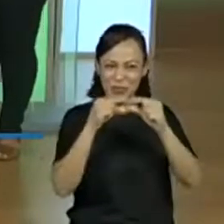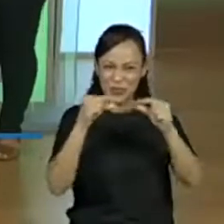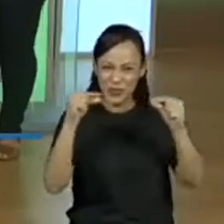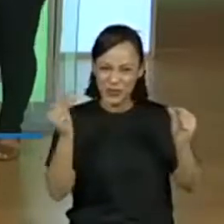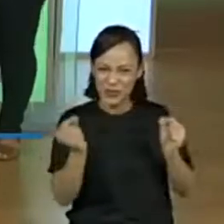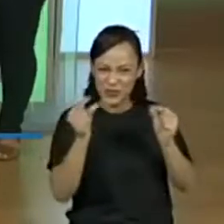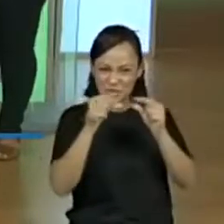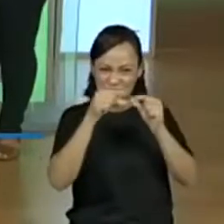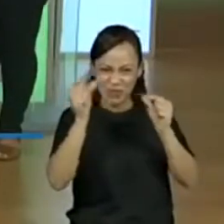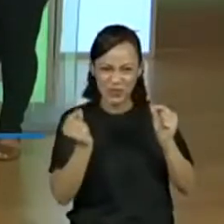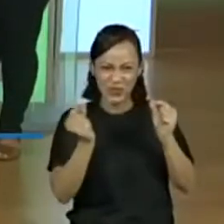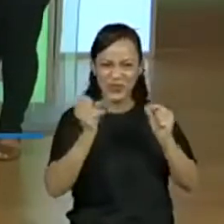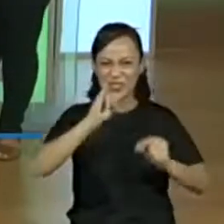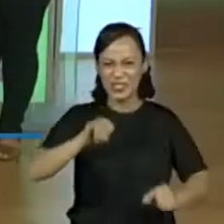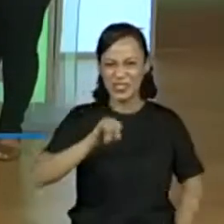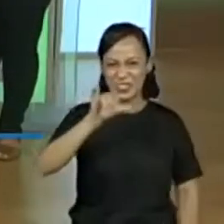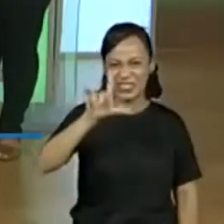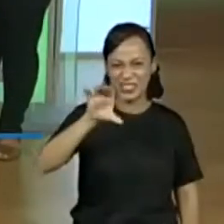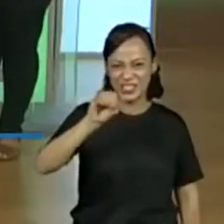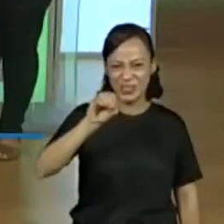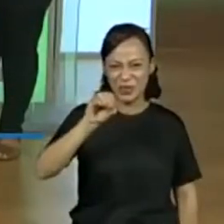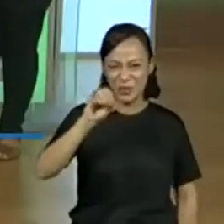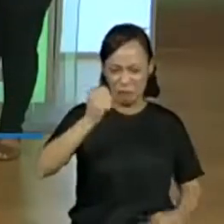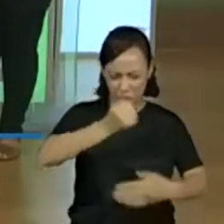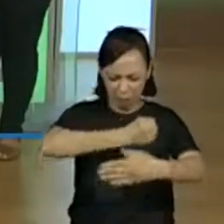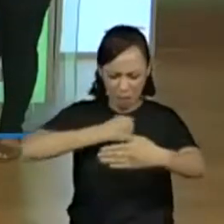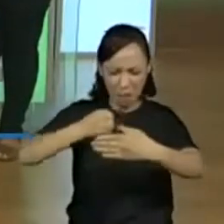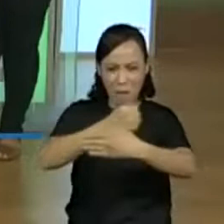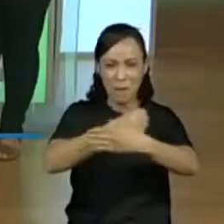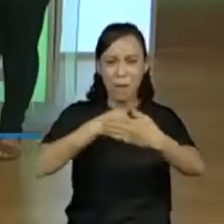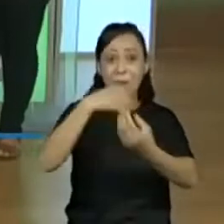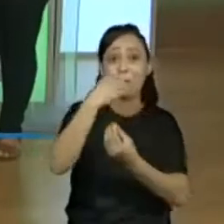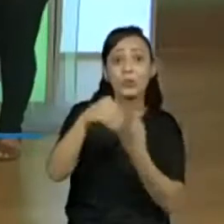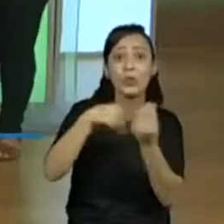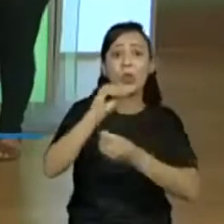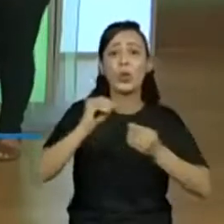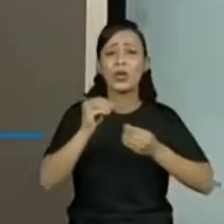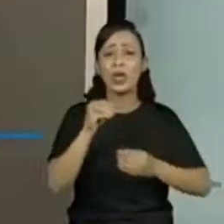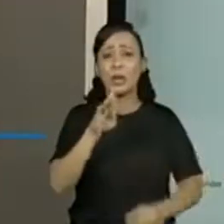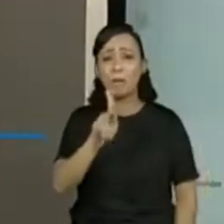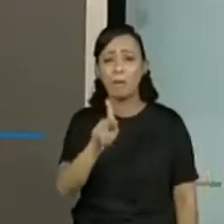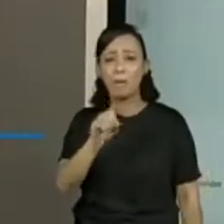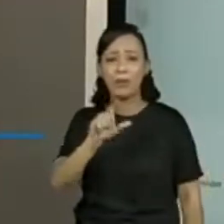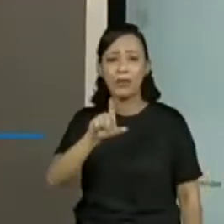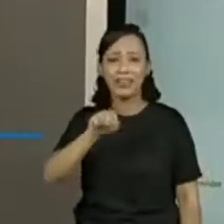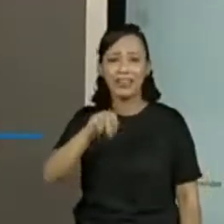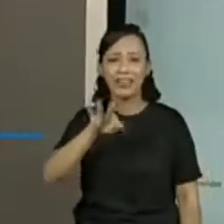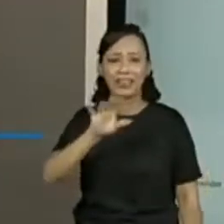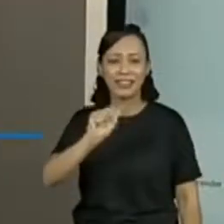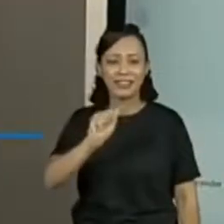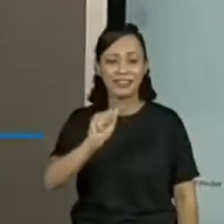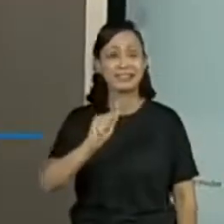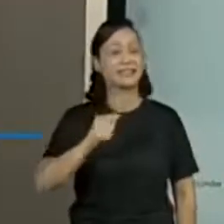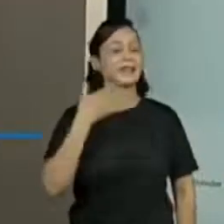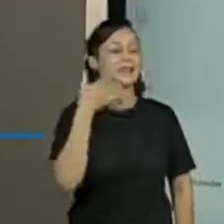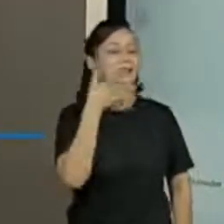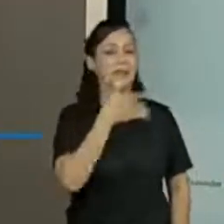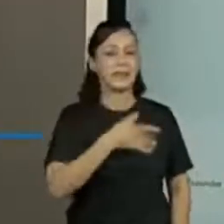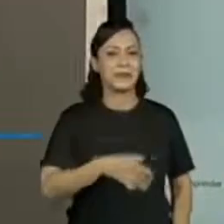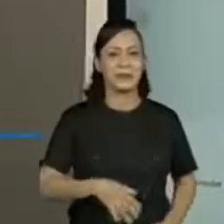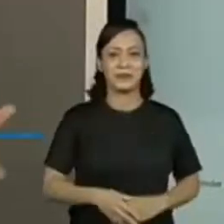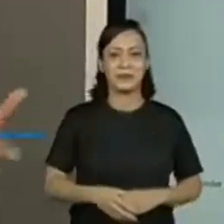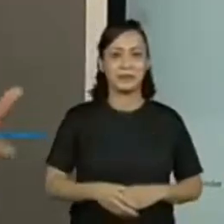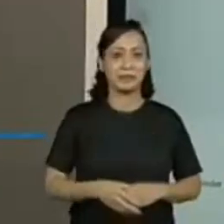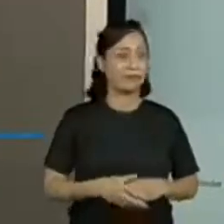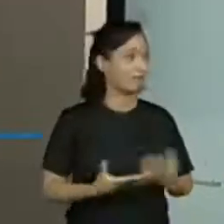as pessoas rasparam de quiabo com jiló e polenta não é a pessoa vive ama jiló você quer ver a professora vive